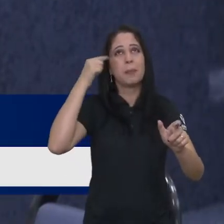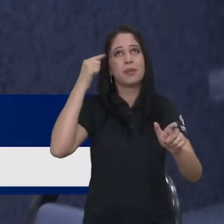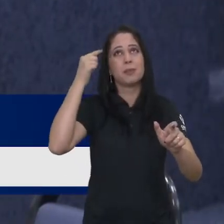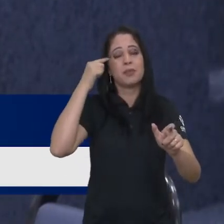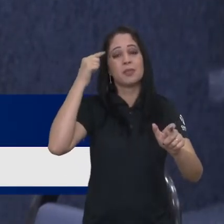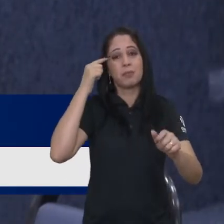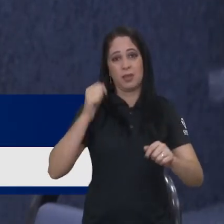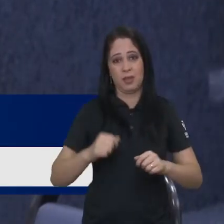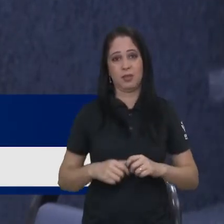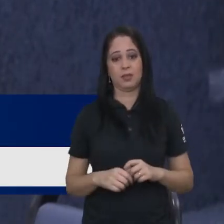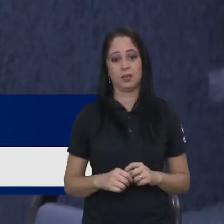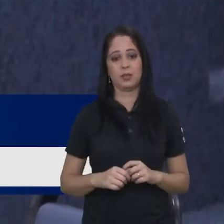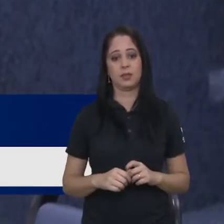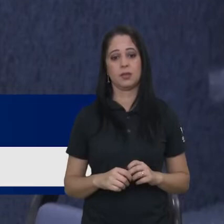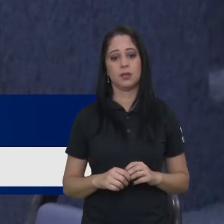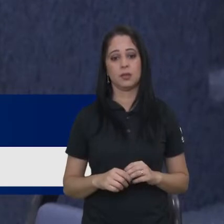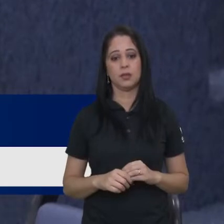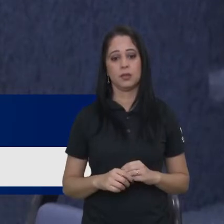diariamente.